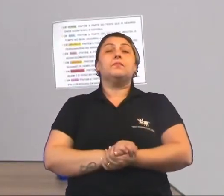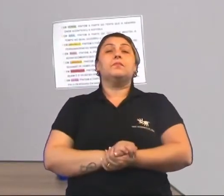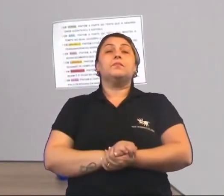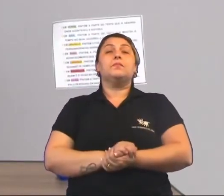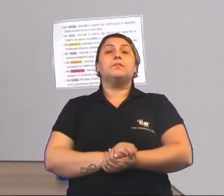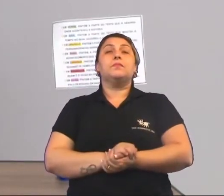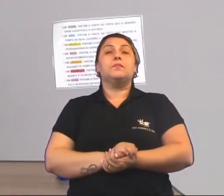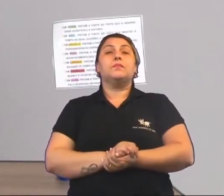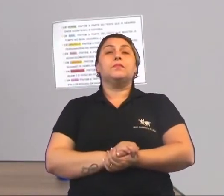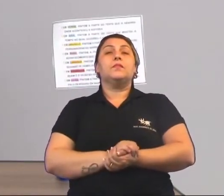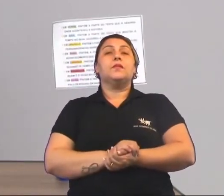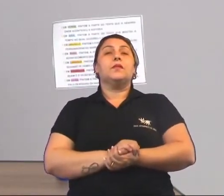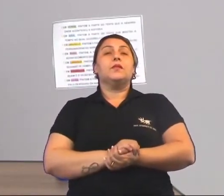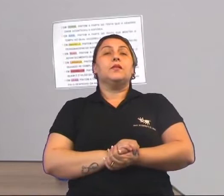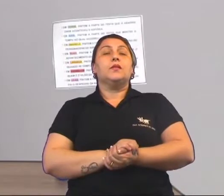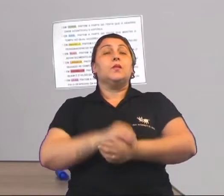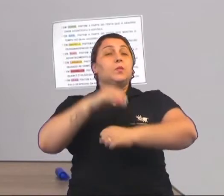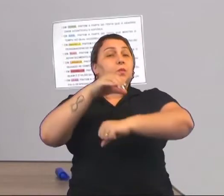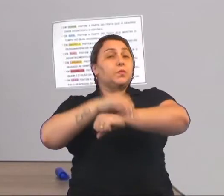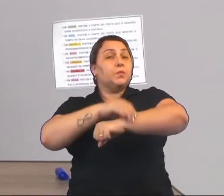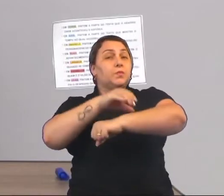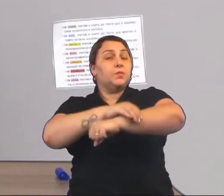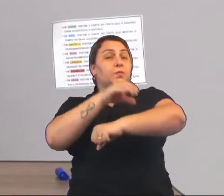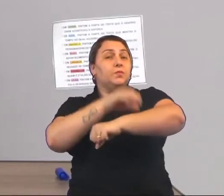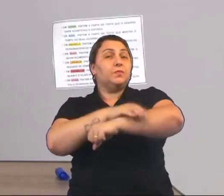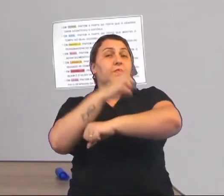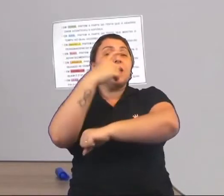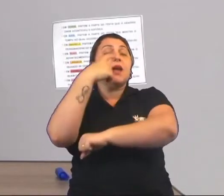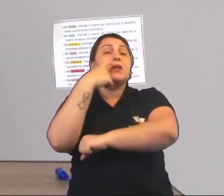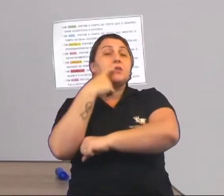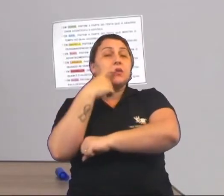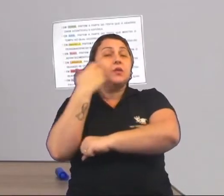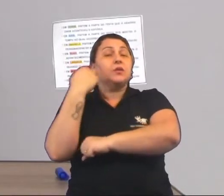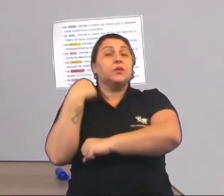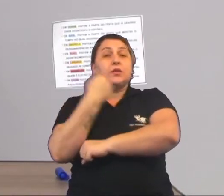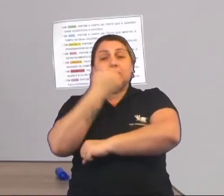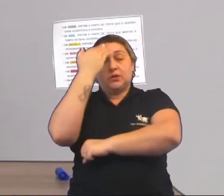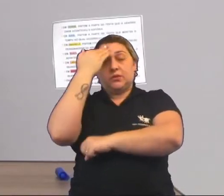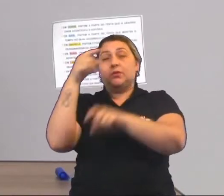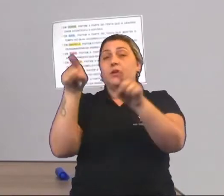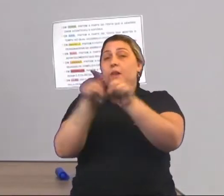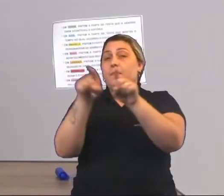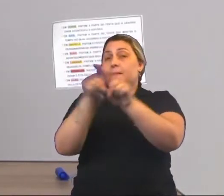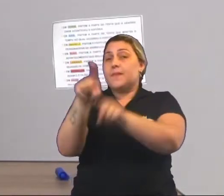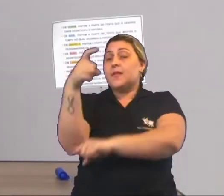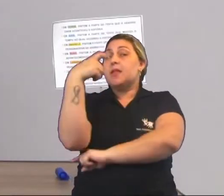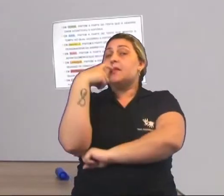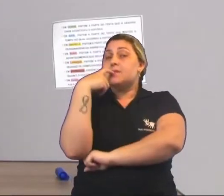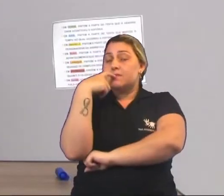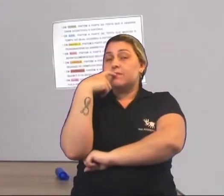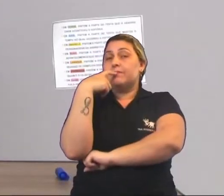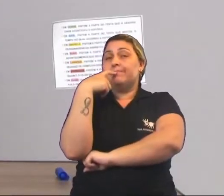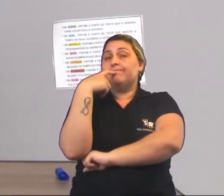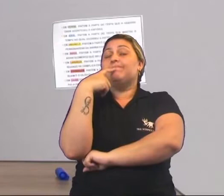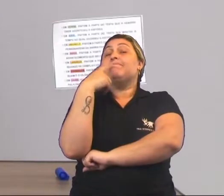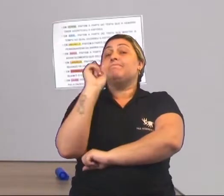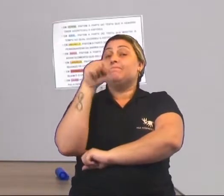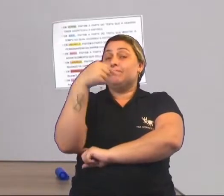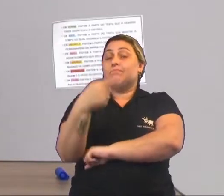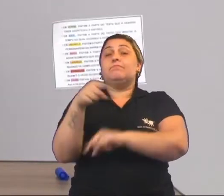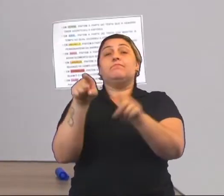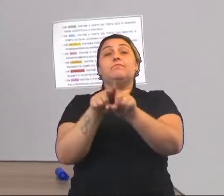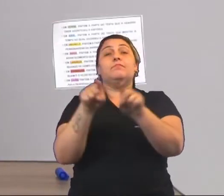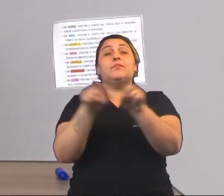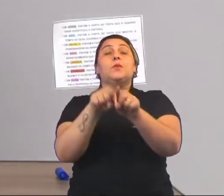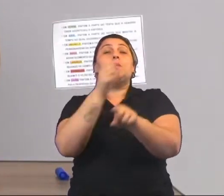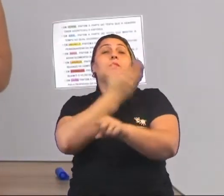a história fala que ele era um pobre sapo, fala que ele estava com inveja, então nós entendemos que ele também era invejoso. Lá na frente, os seus amigos,